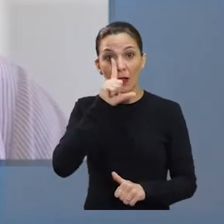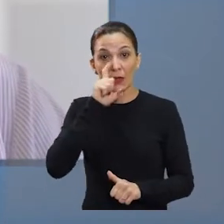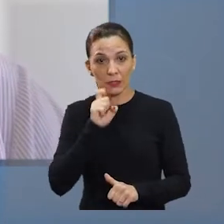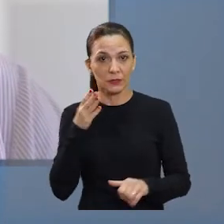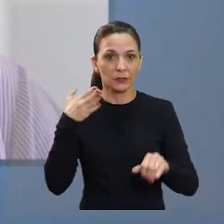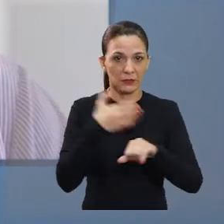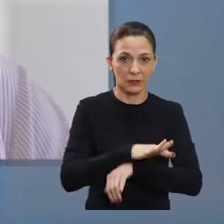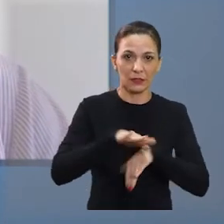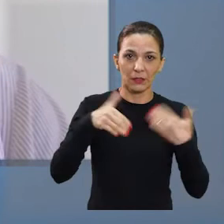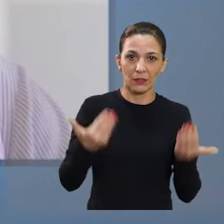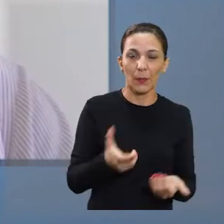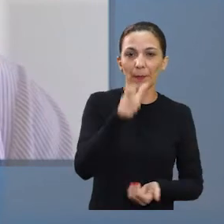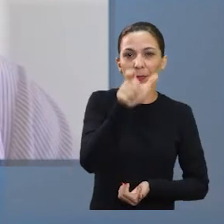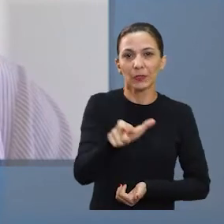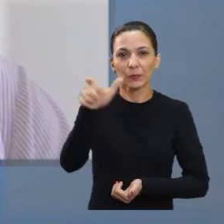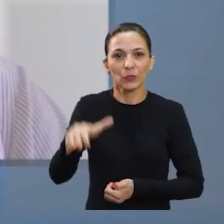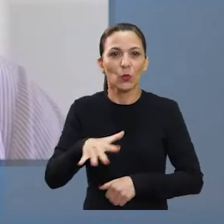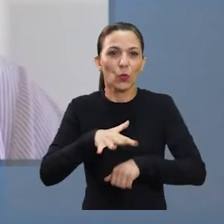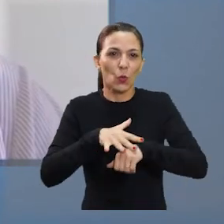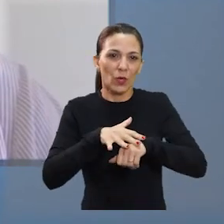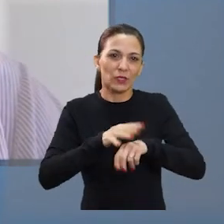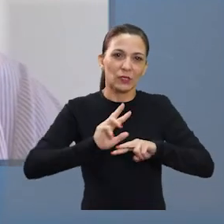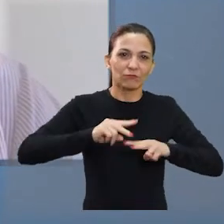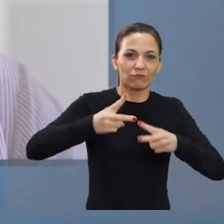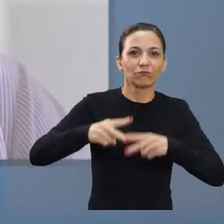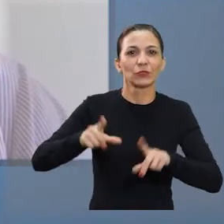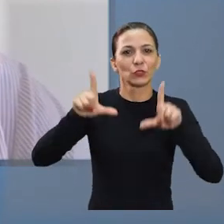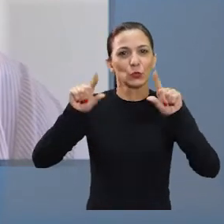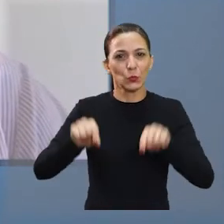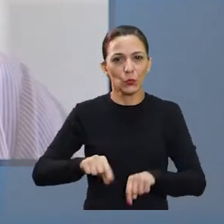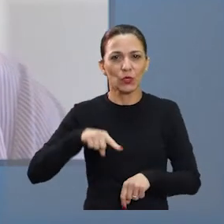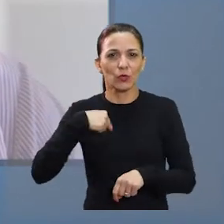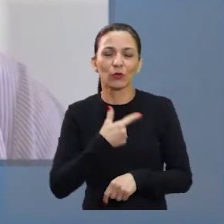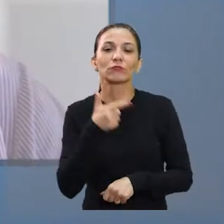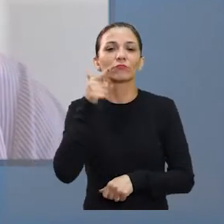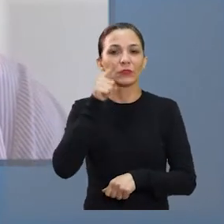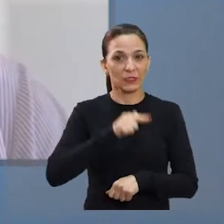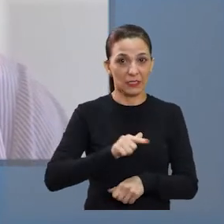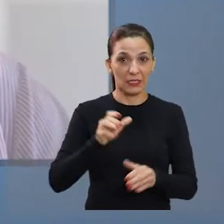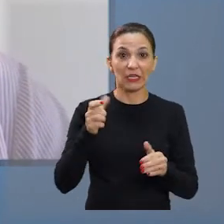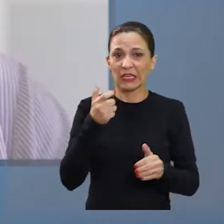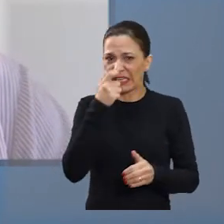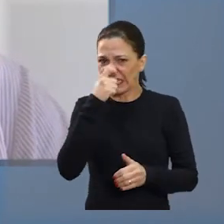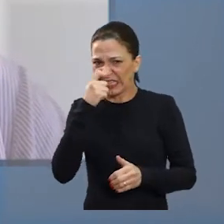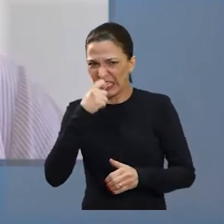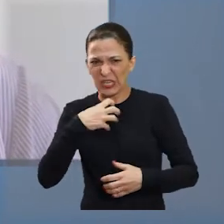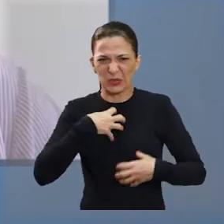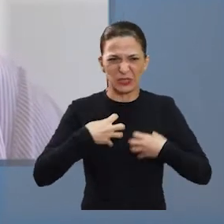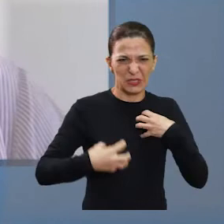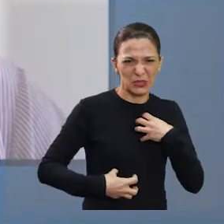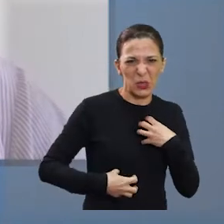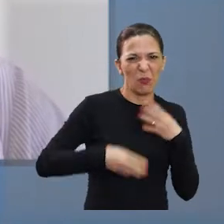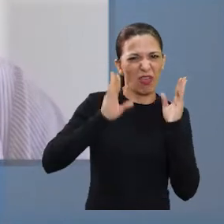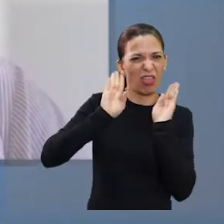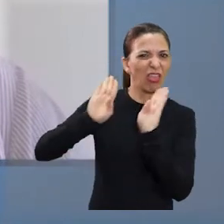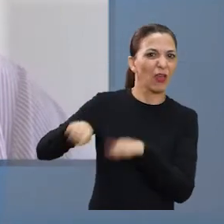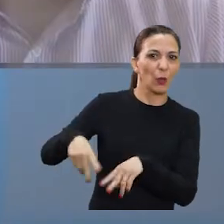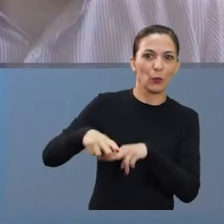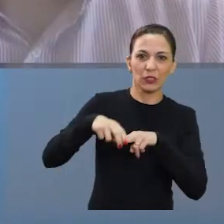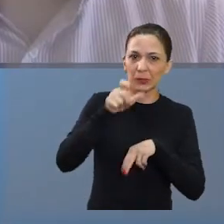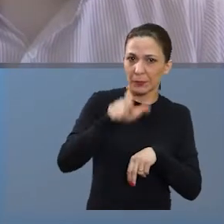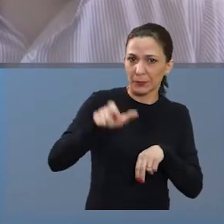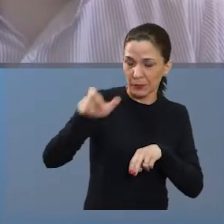tá? Aí sim a gente vai conseguir diminuir. Porque eu vejo muito que as pessoas não valorizam e acabam transmitindo para as outras